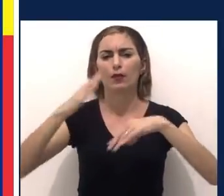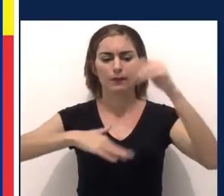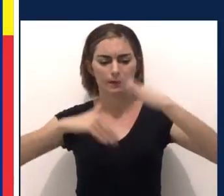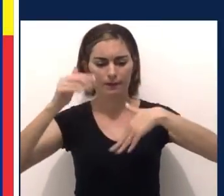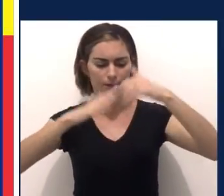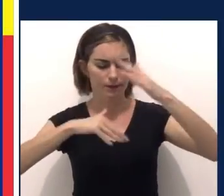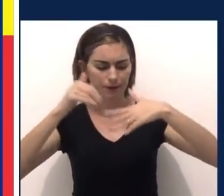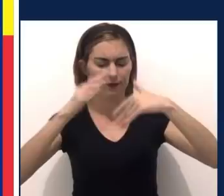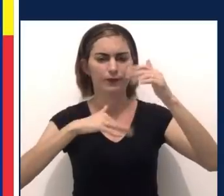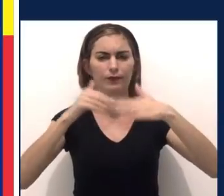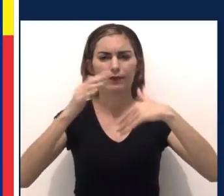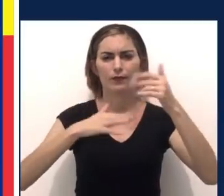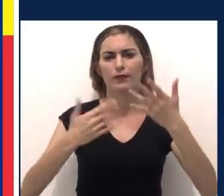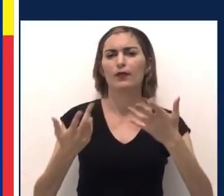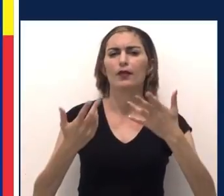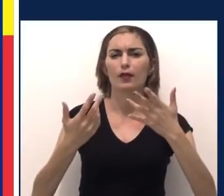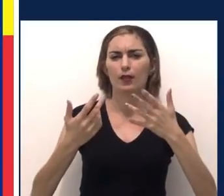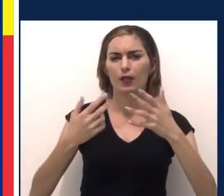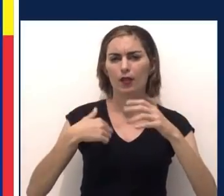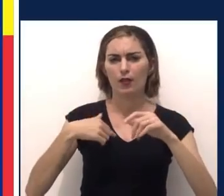doutrina do contrato